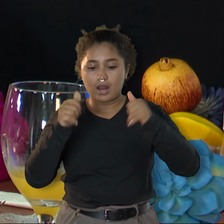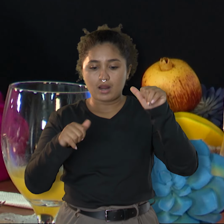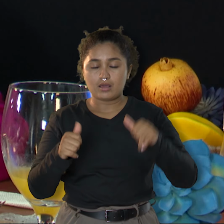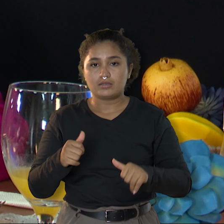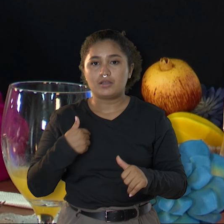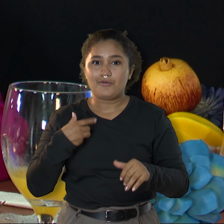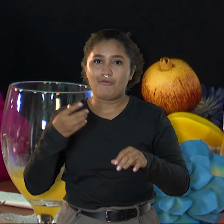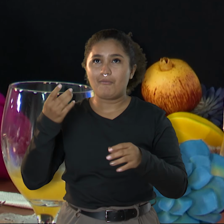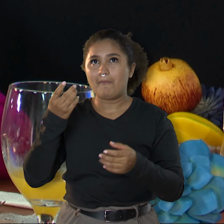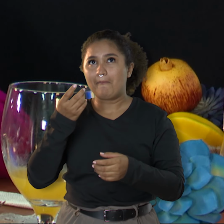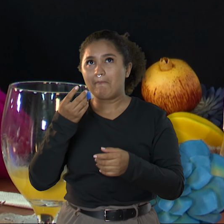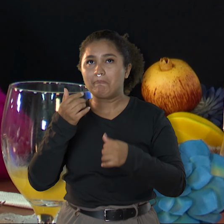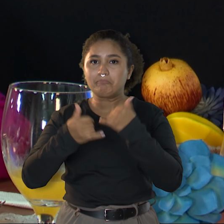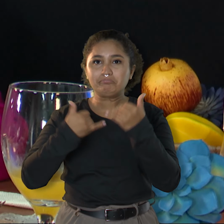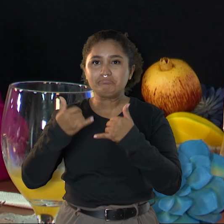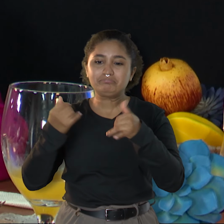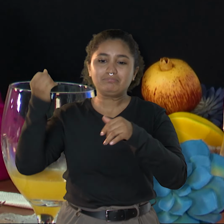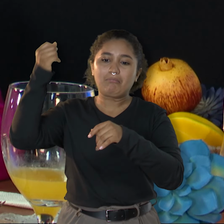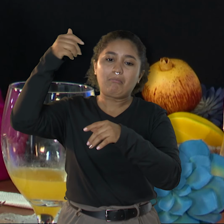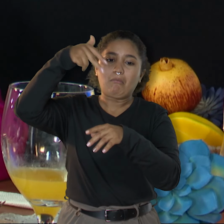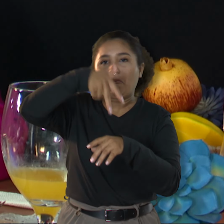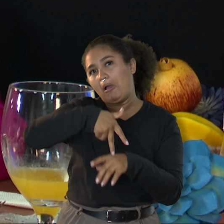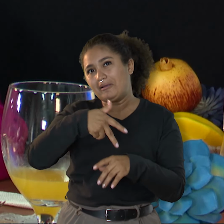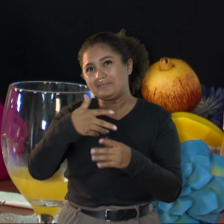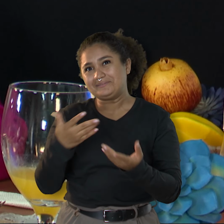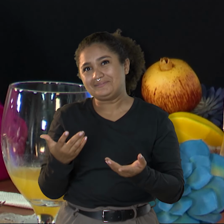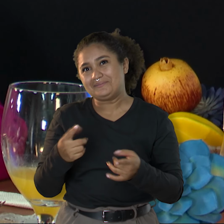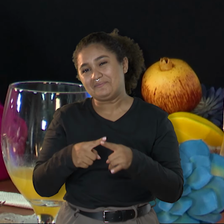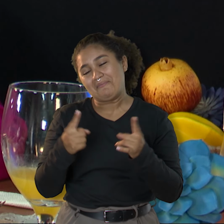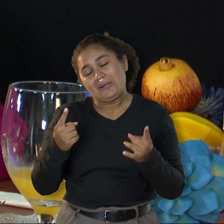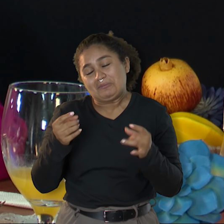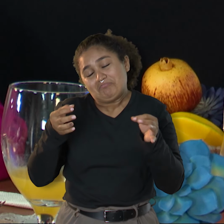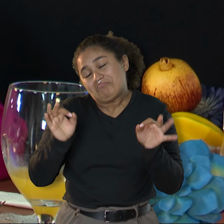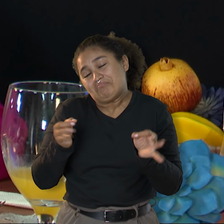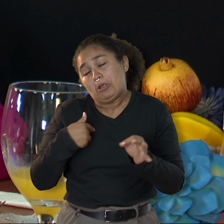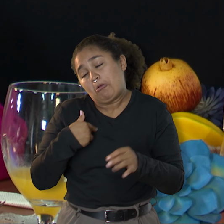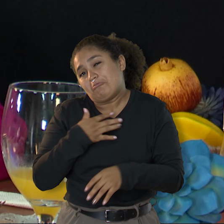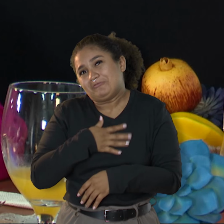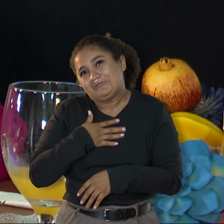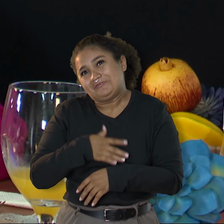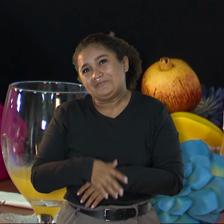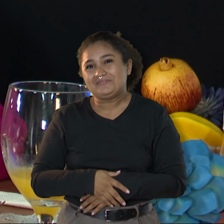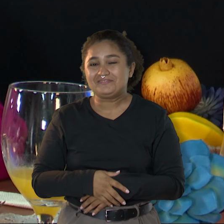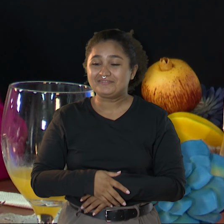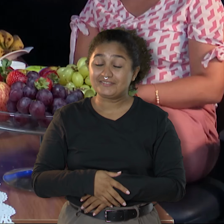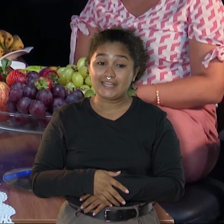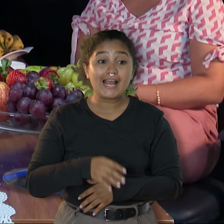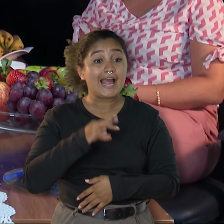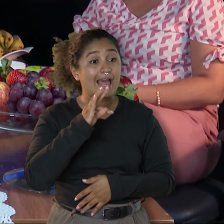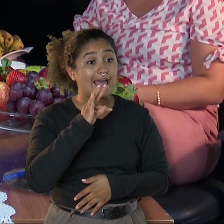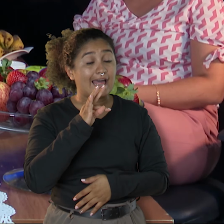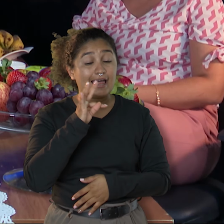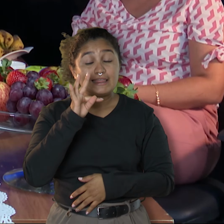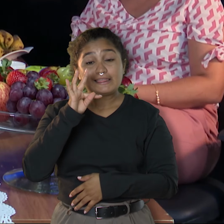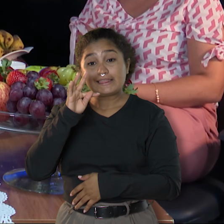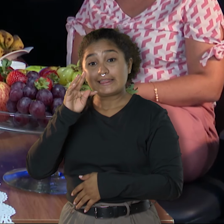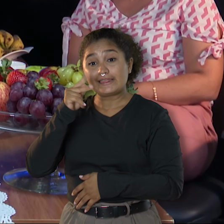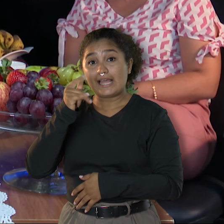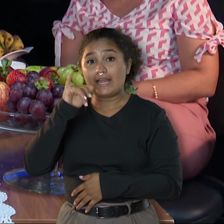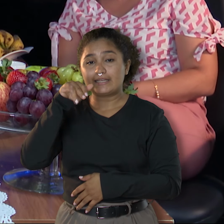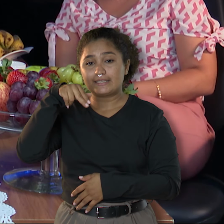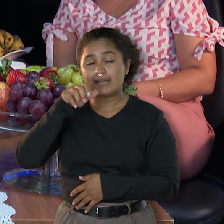eu caí de paraquedas aqui numa brincadeira de amigas, mas deu certo. Gostei, né? A Tainá já foi secretária de